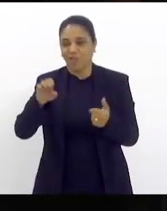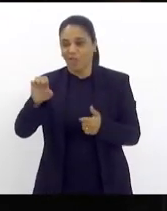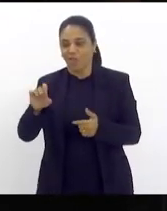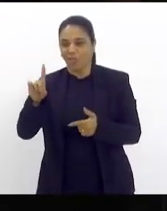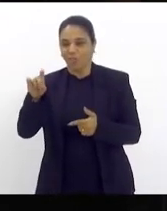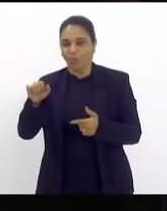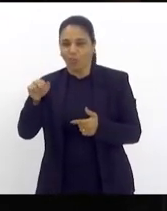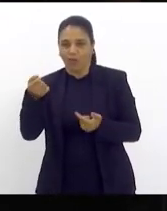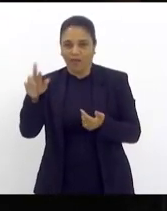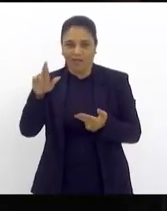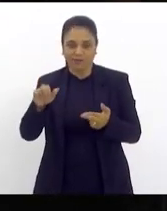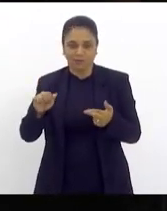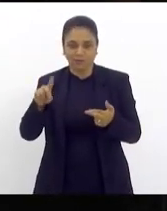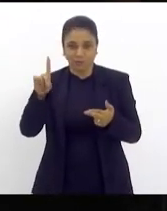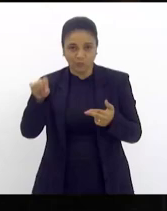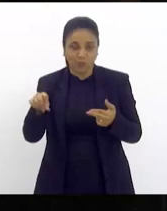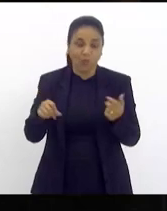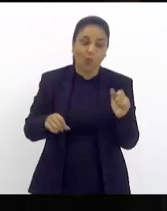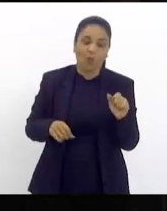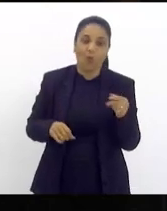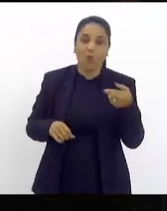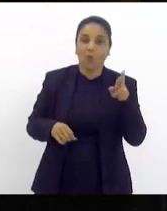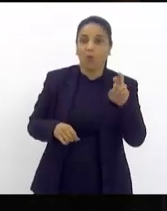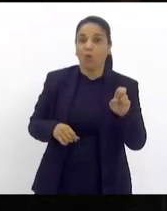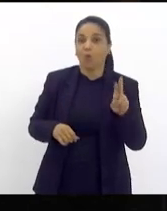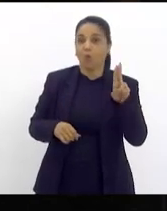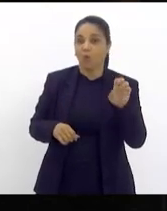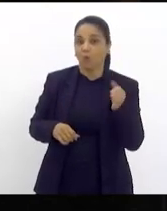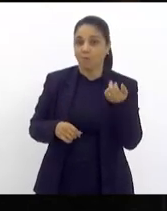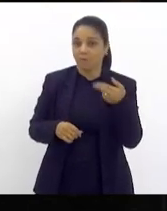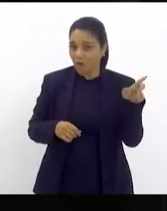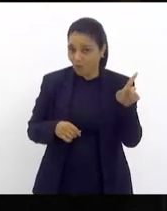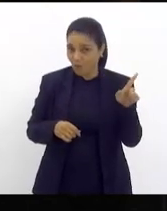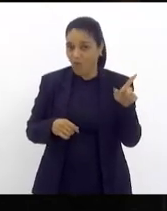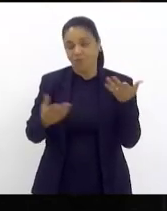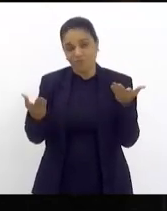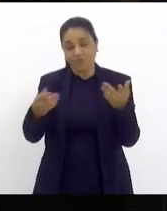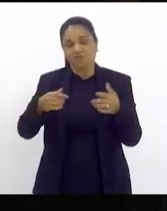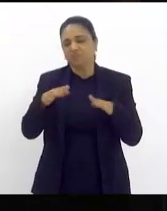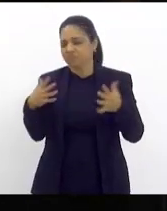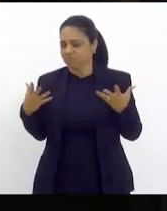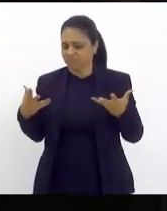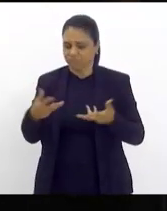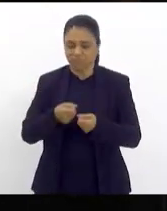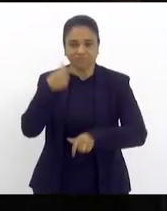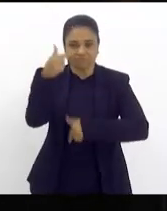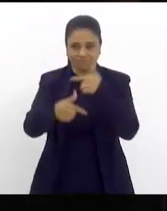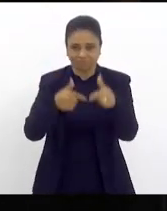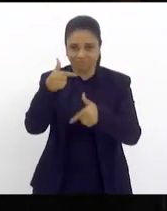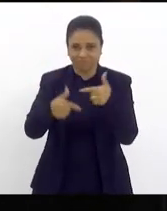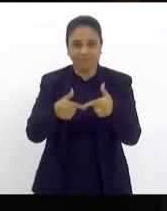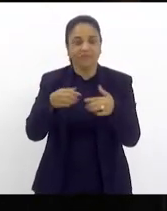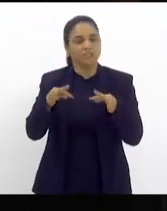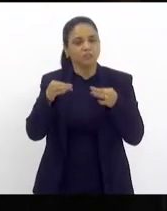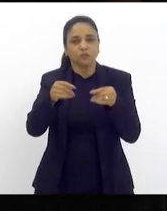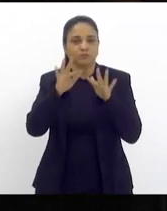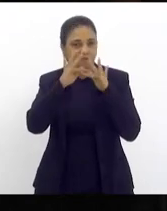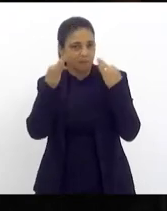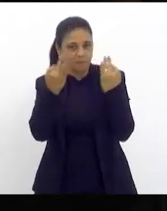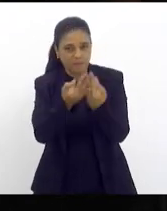aí fazendo um trabalho maravilhoso. Mas Rubão, de verdade, eu queria muito aqui, perante os deputados, perante toda essa sua família, seus